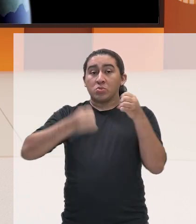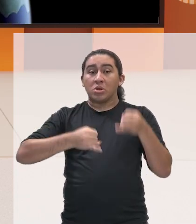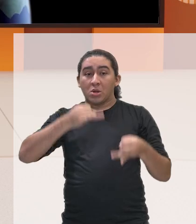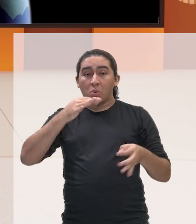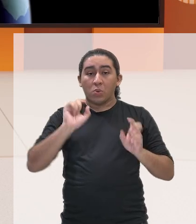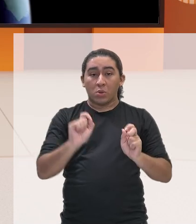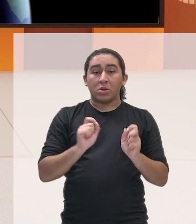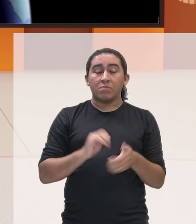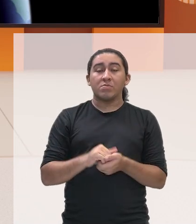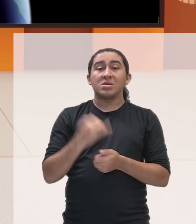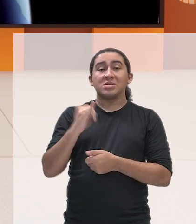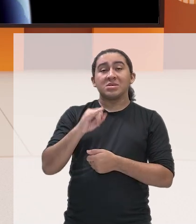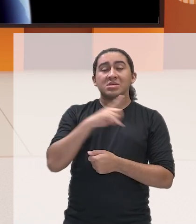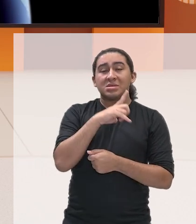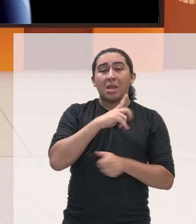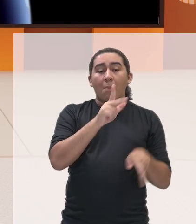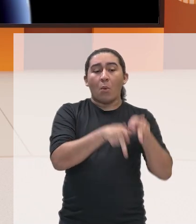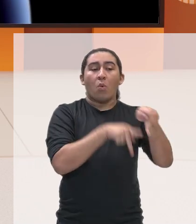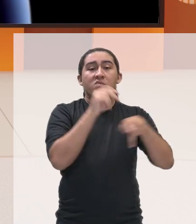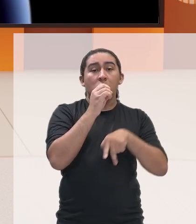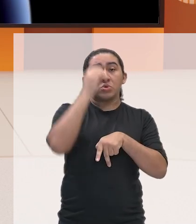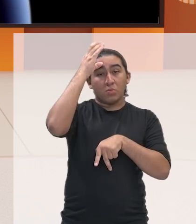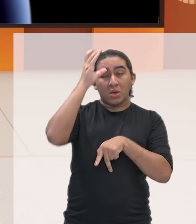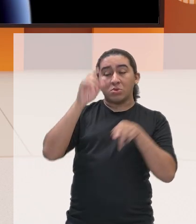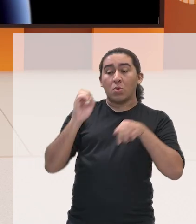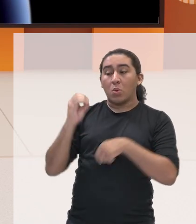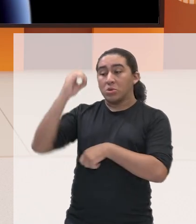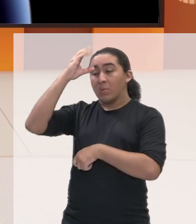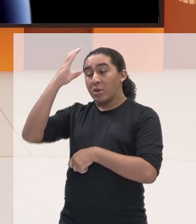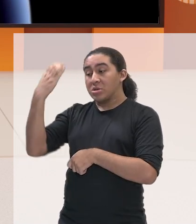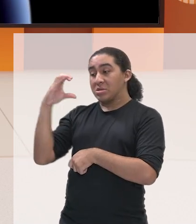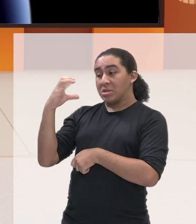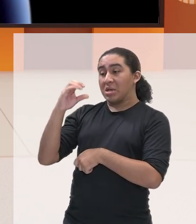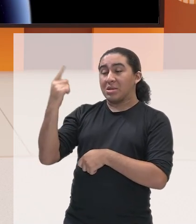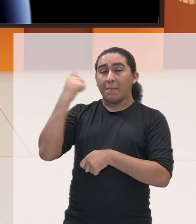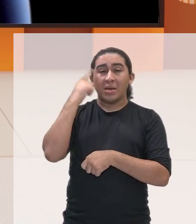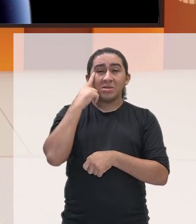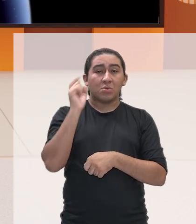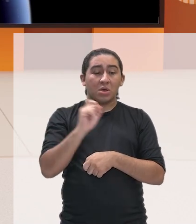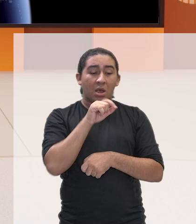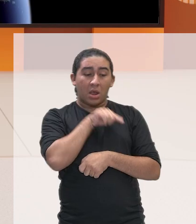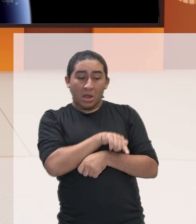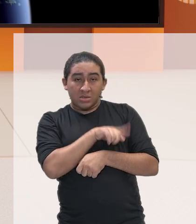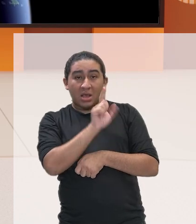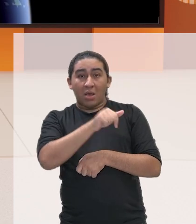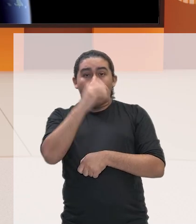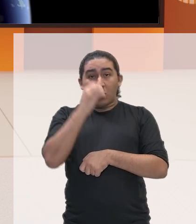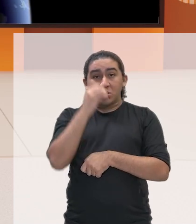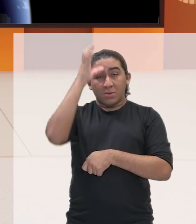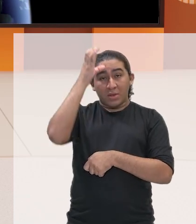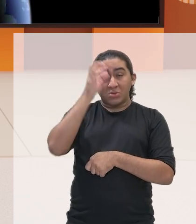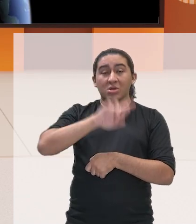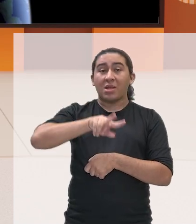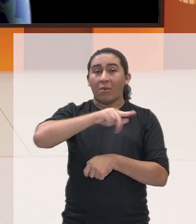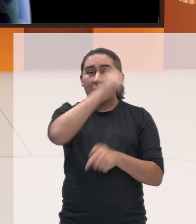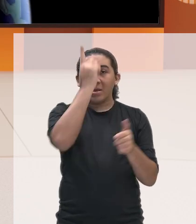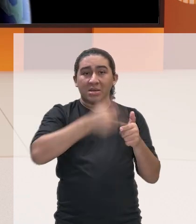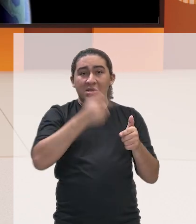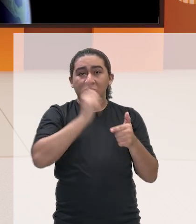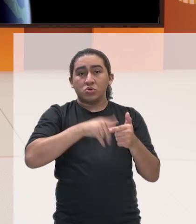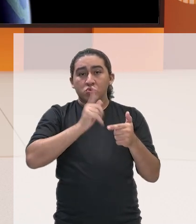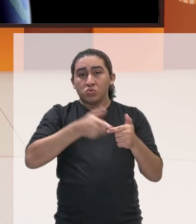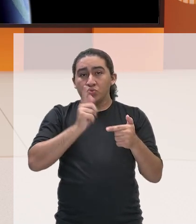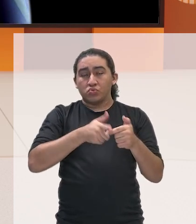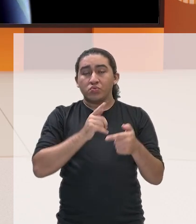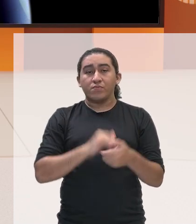quando compara o senso comum à ciência, diz que o senso comum é um conhecimento não crítico, isto